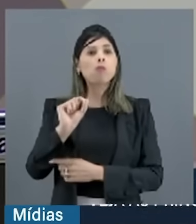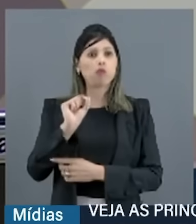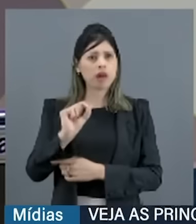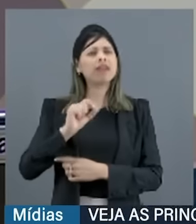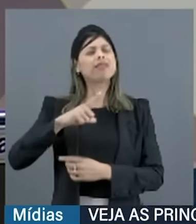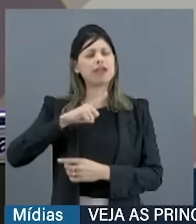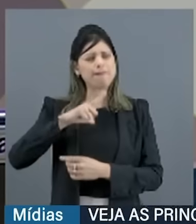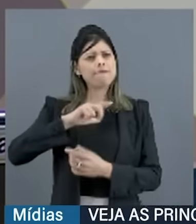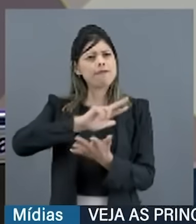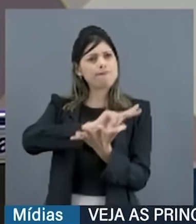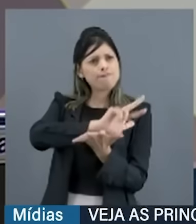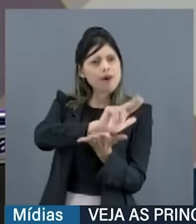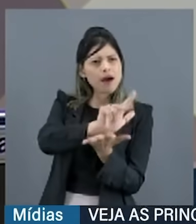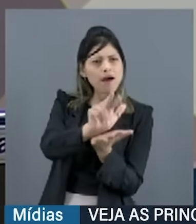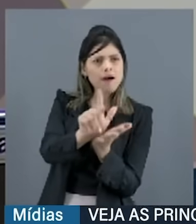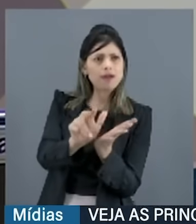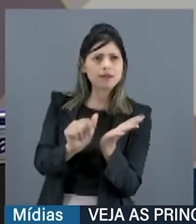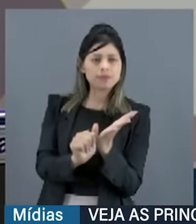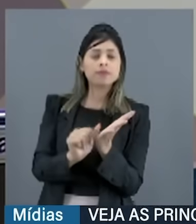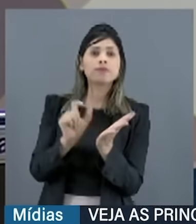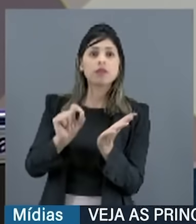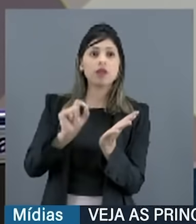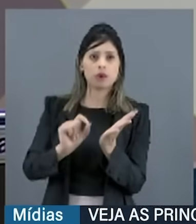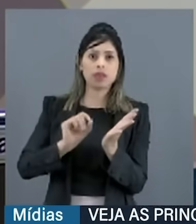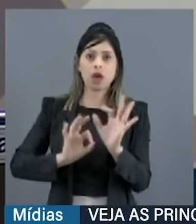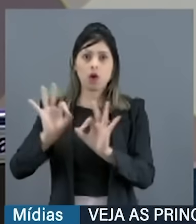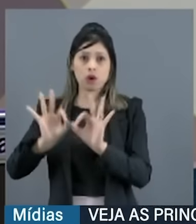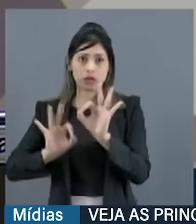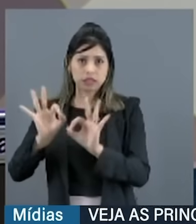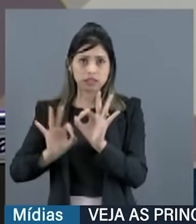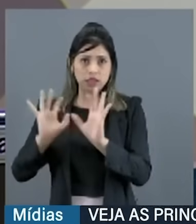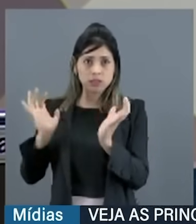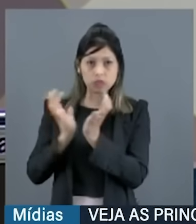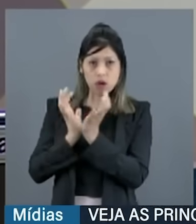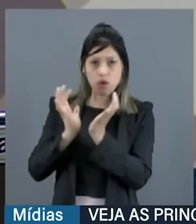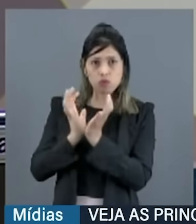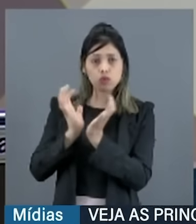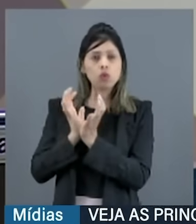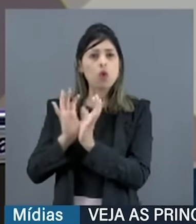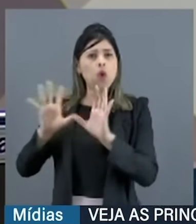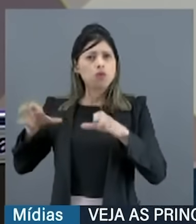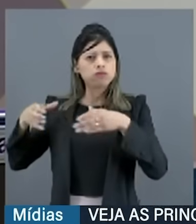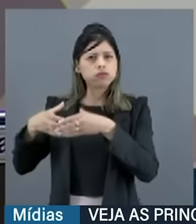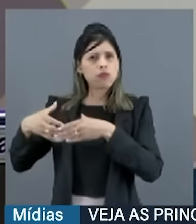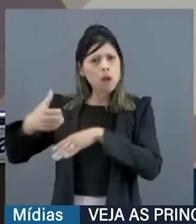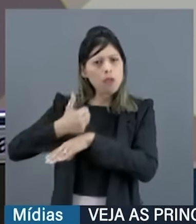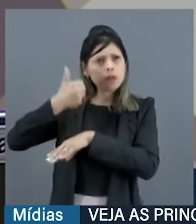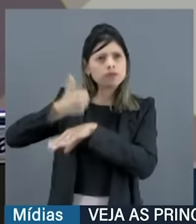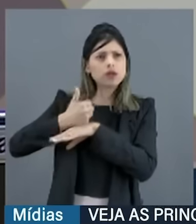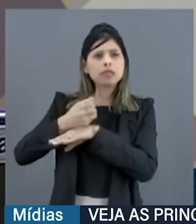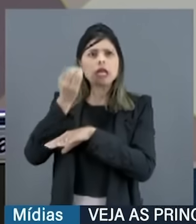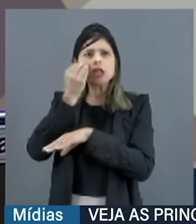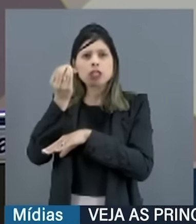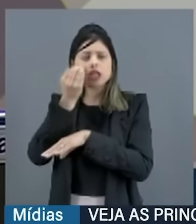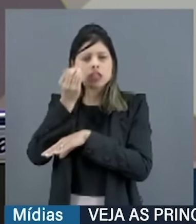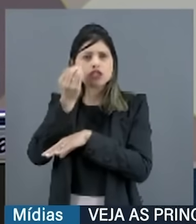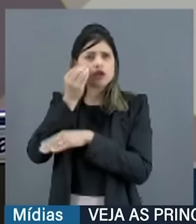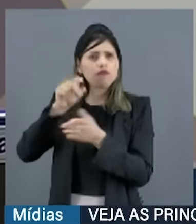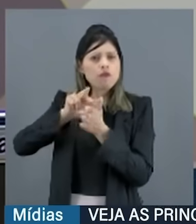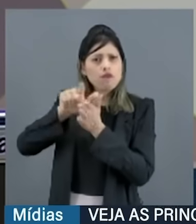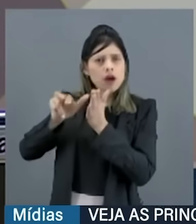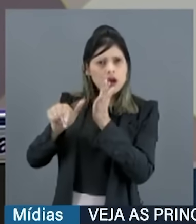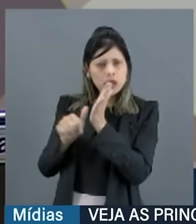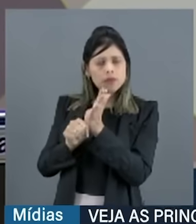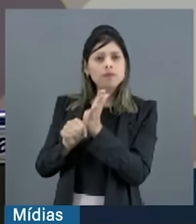diversos elementos construtivos. A arquitetura extremista foi projetada com o auxílio de diversos agentes, todos